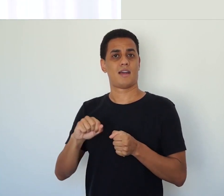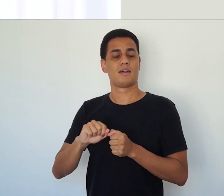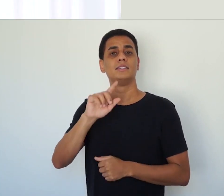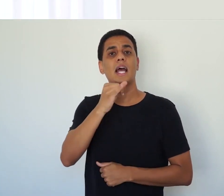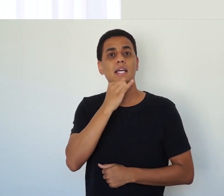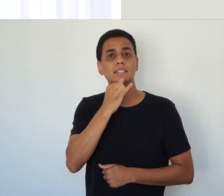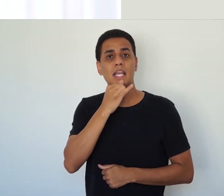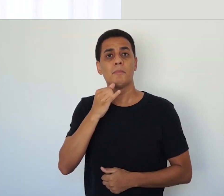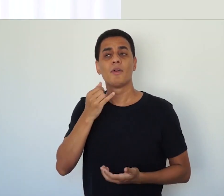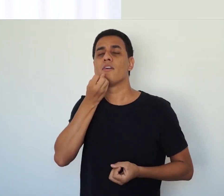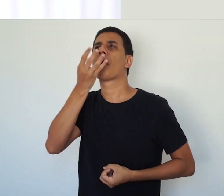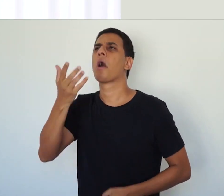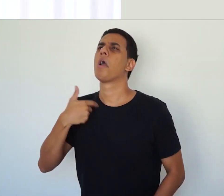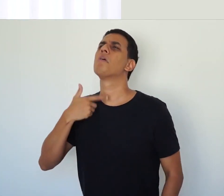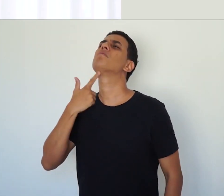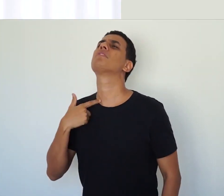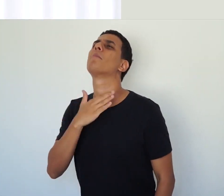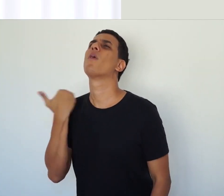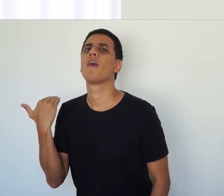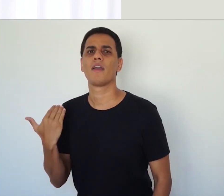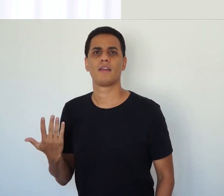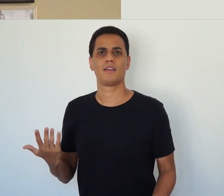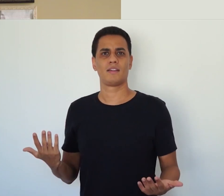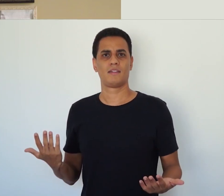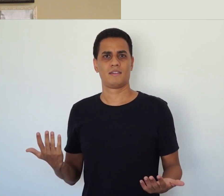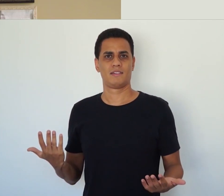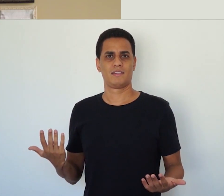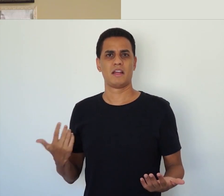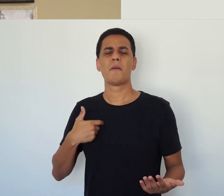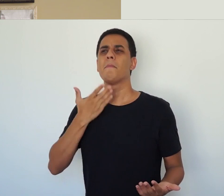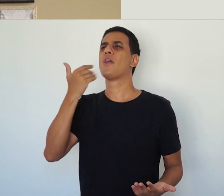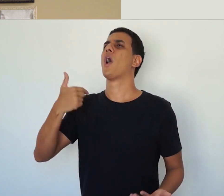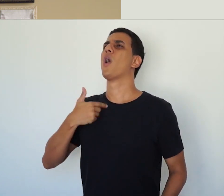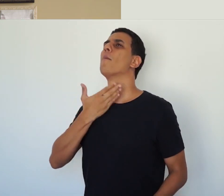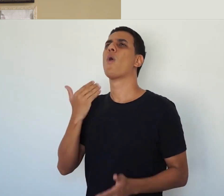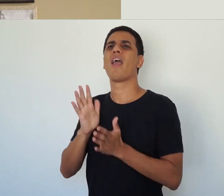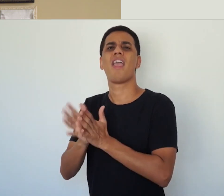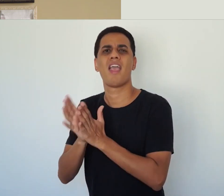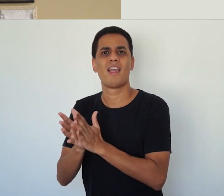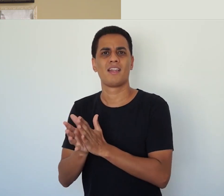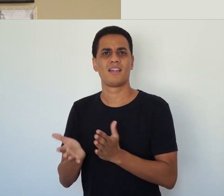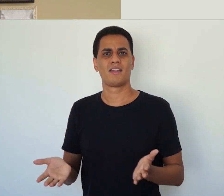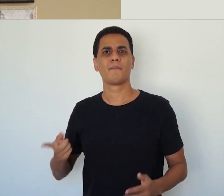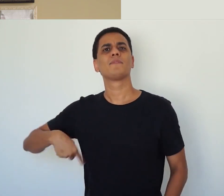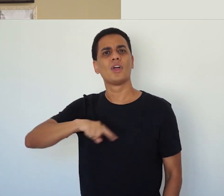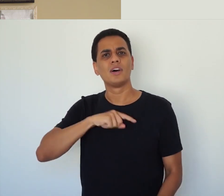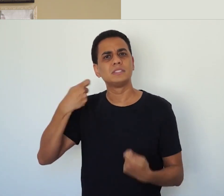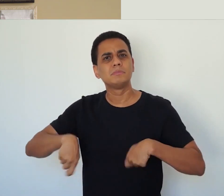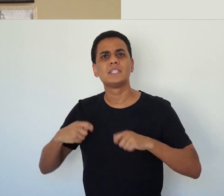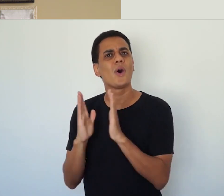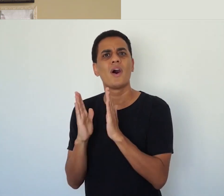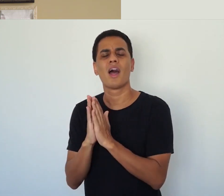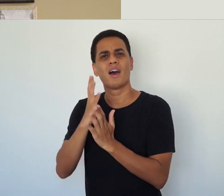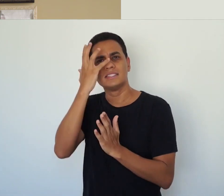jamais Deus queria que fizesse. Por exemplo, tirar a sua própria vida. Aí ele disse lá, Senhor, tira a minha vida, é melhor que eu morra. Na verdade,